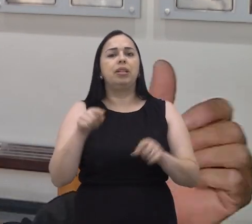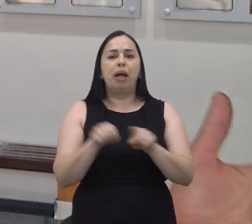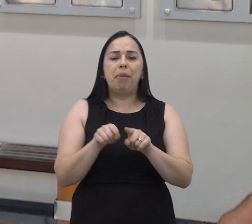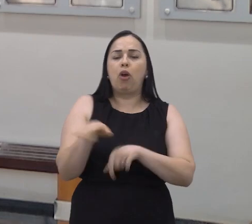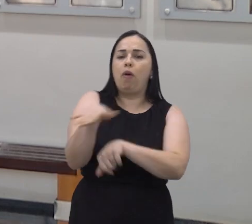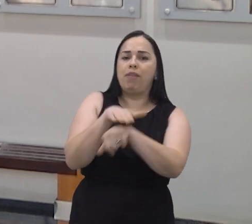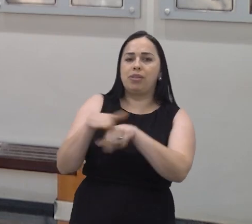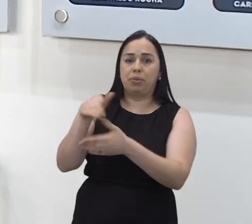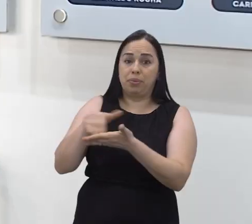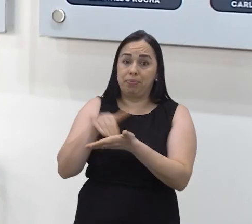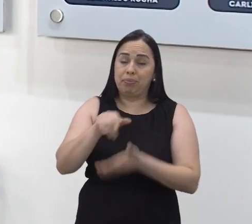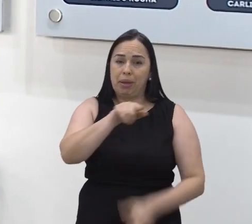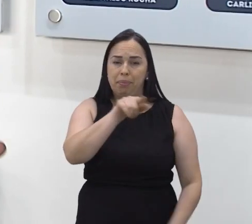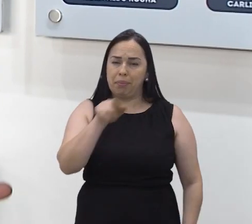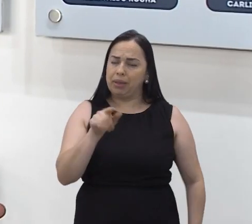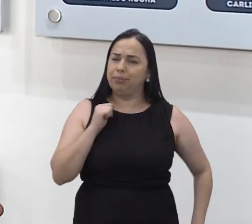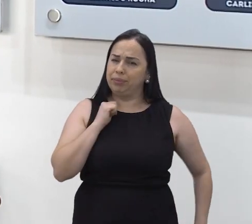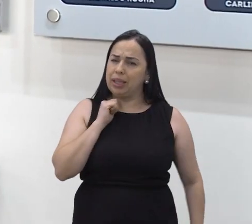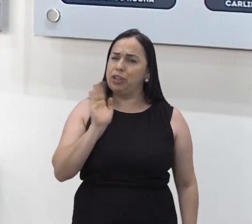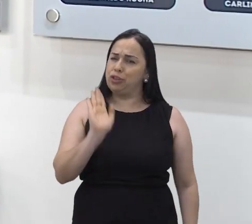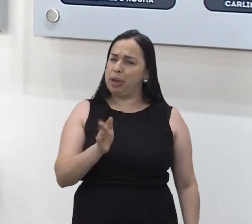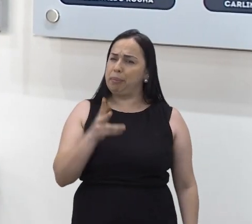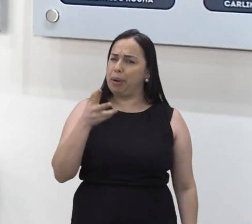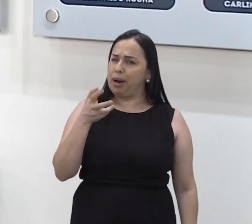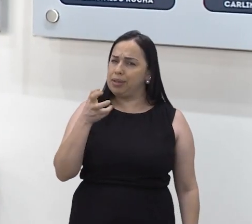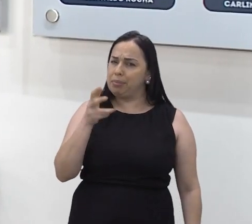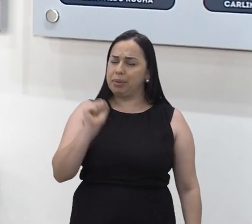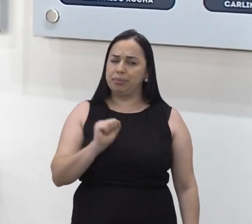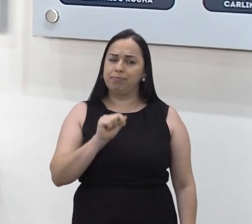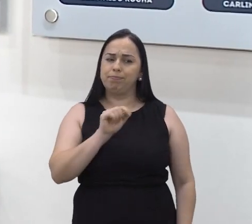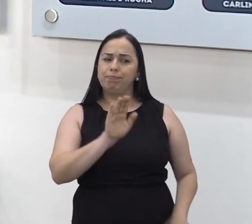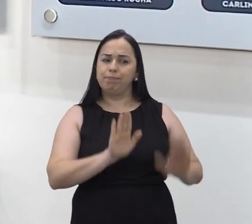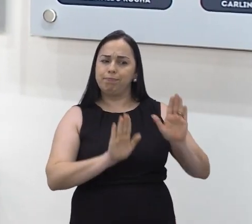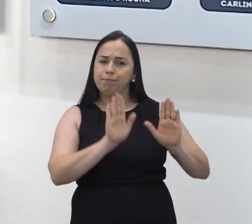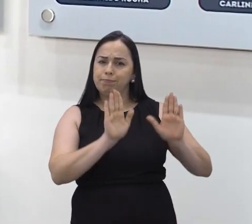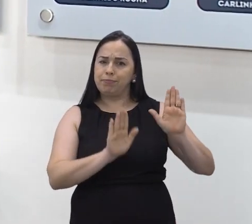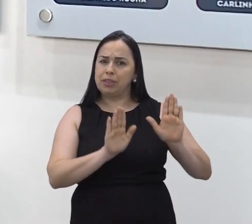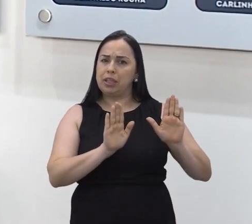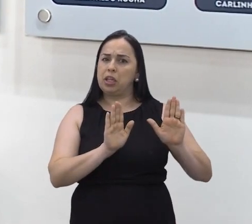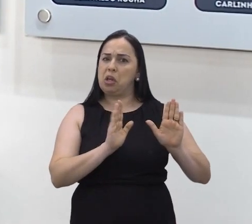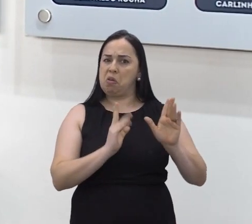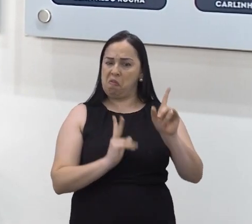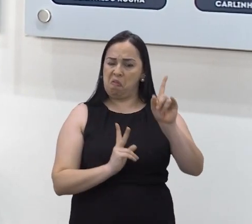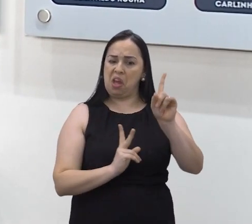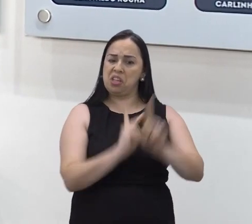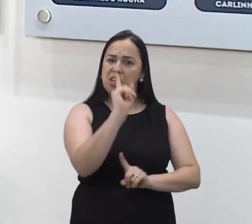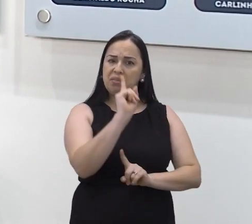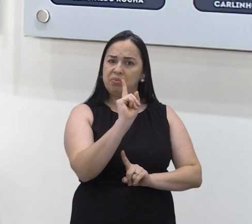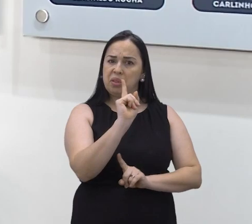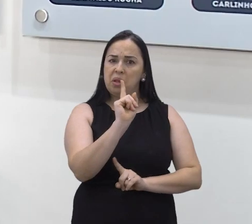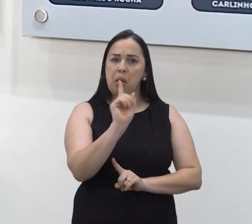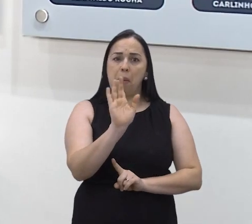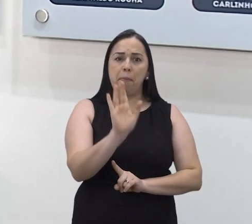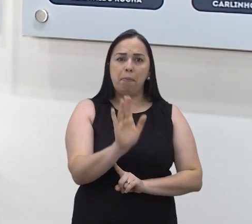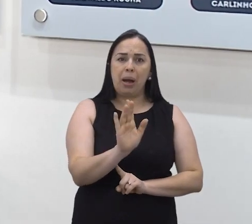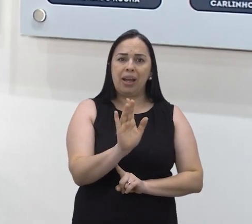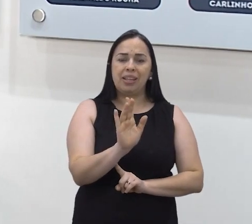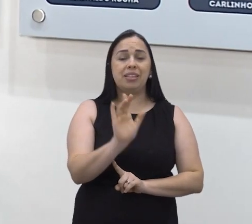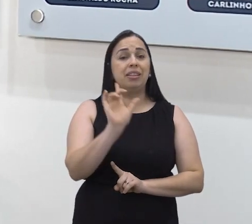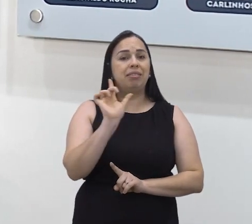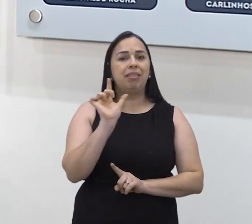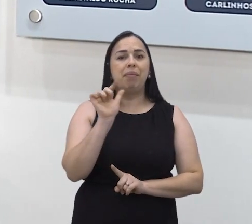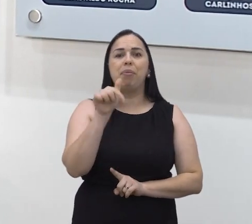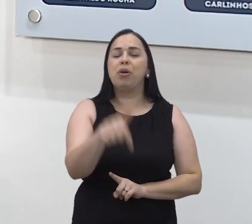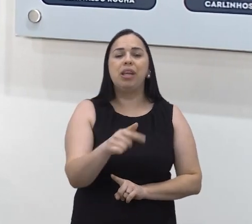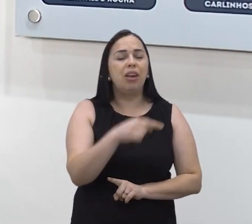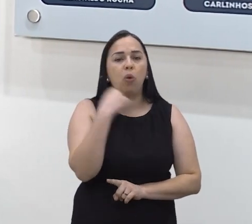fala com os secretários. Mas você já percebeu que, às vezes, um candidato muito bem votado acaba não conseguindo se